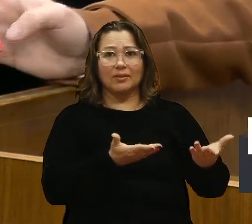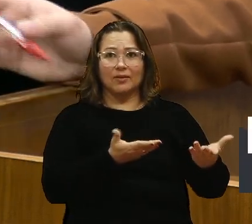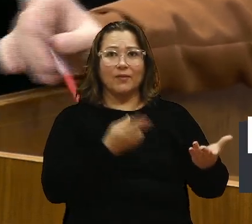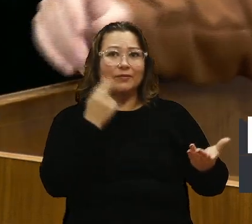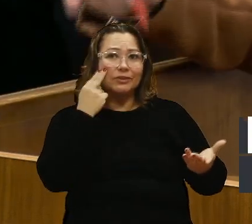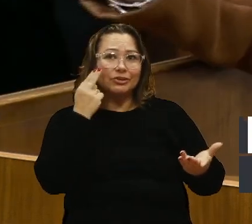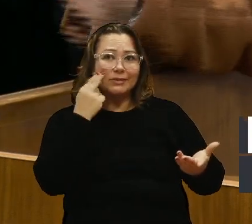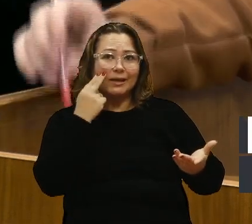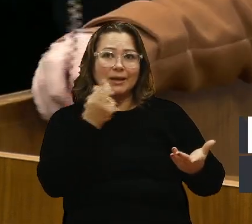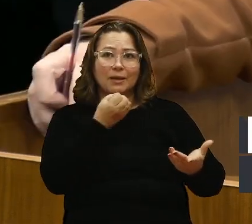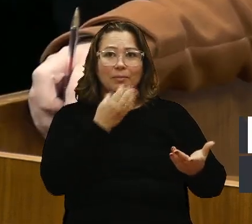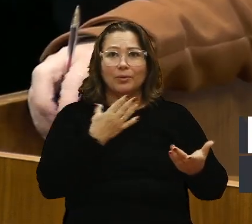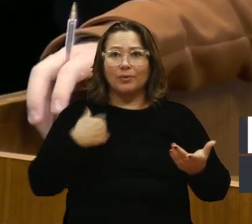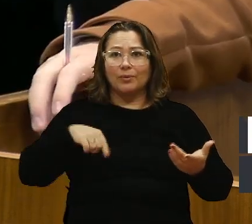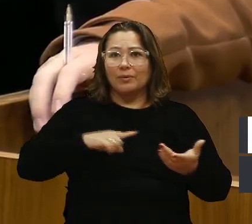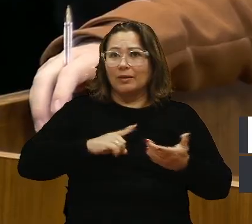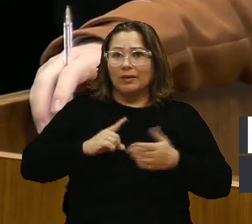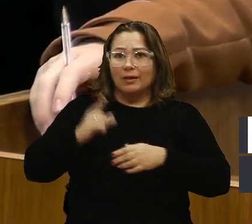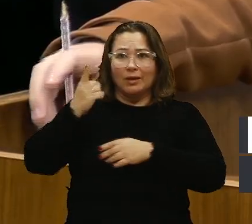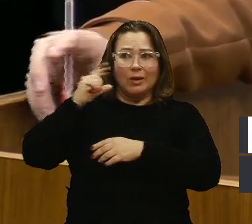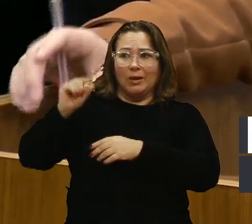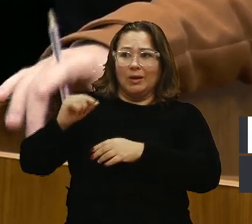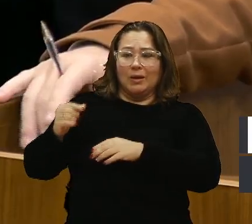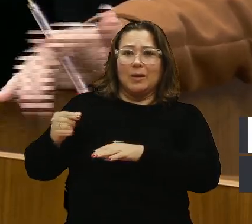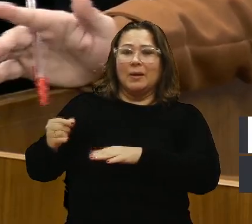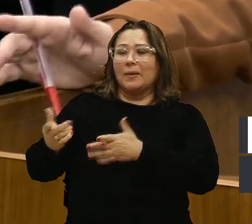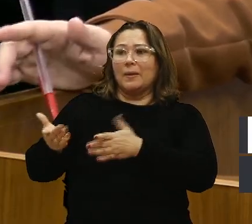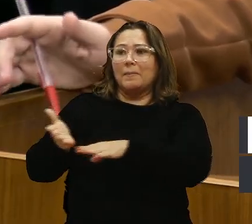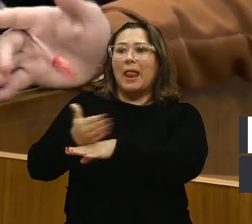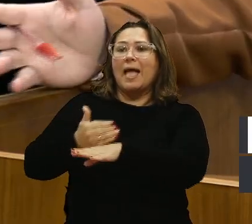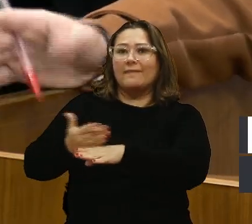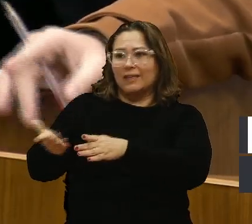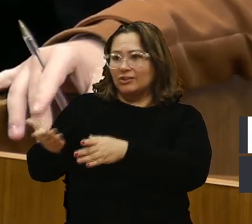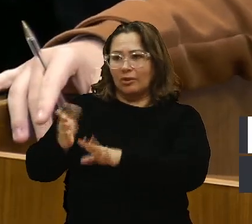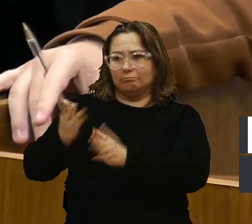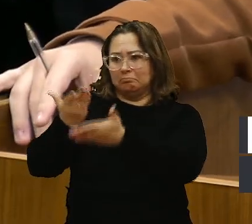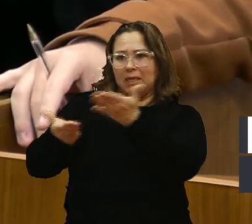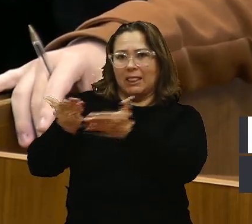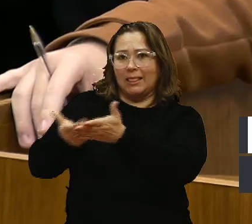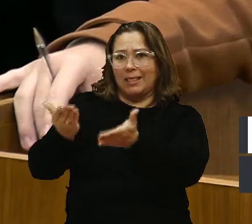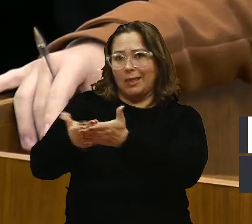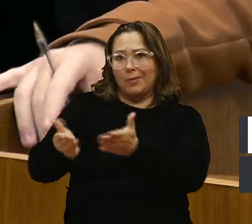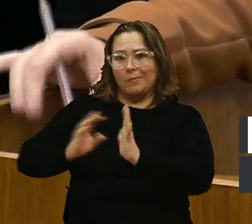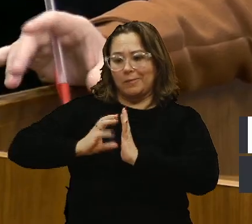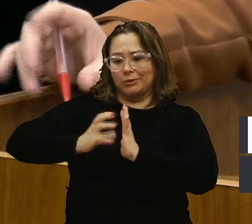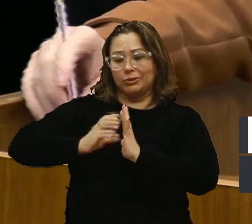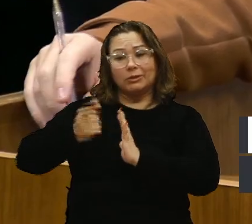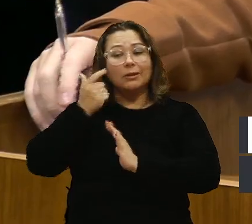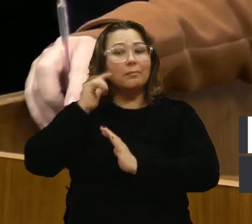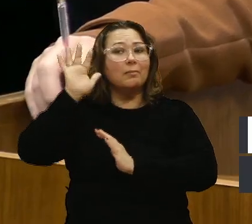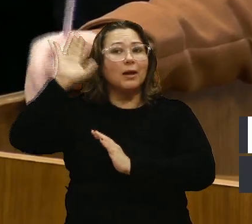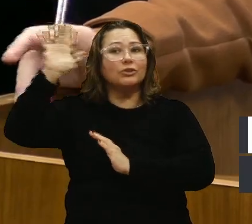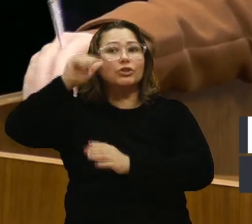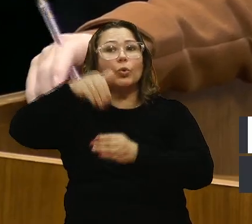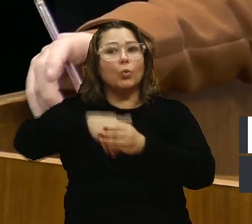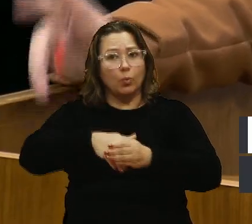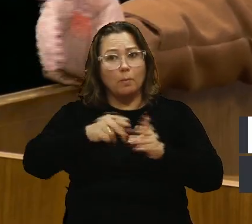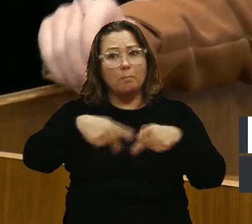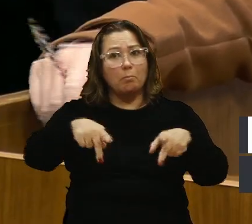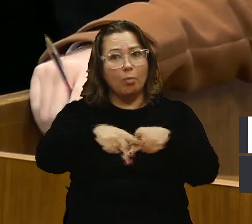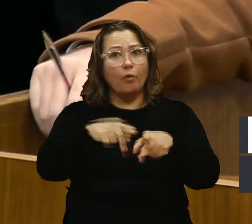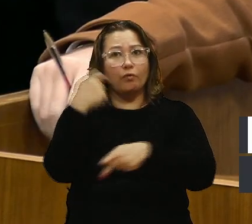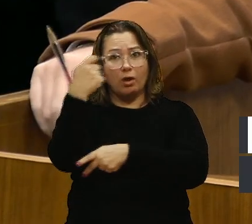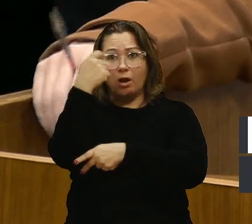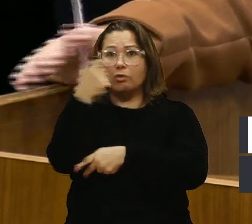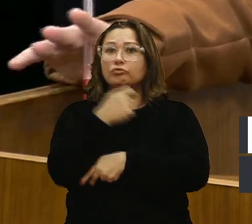nem vencer umas prévias lá do partido dele na época, né? Já saiu derrotado, imagina, ali nas urnas, né? Eu acho que o povo gaúcho aprendeu e